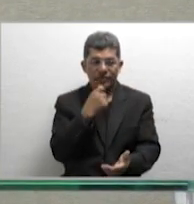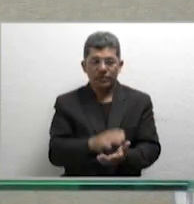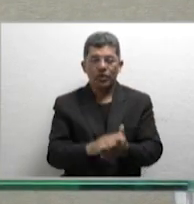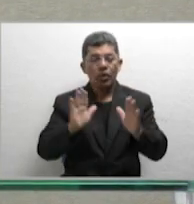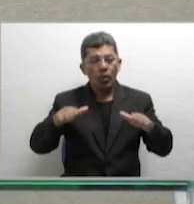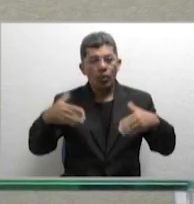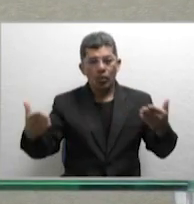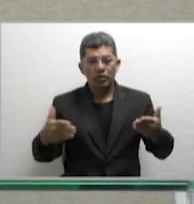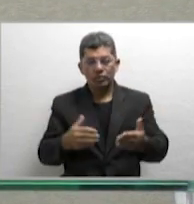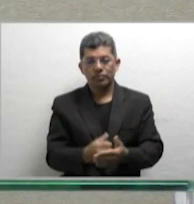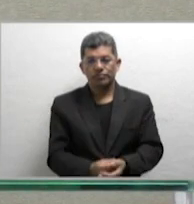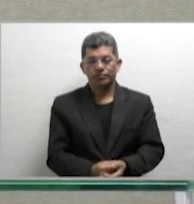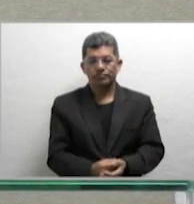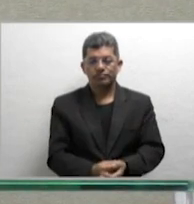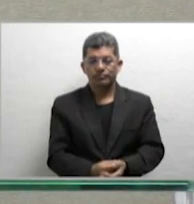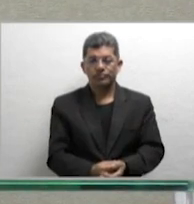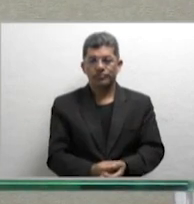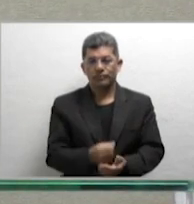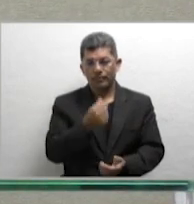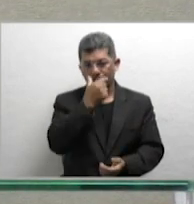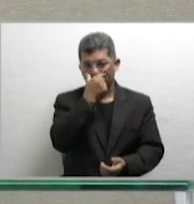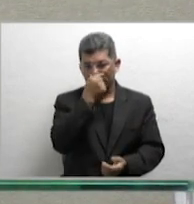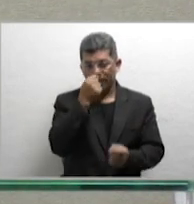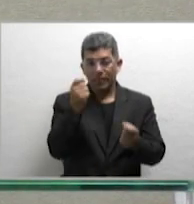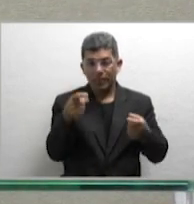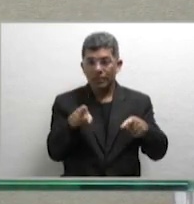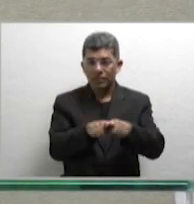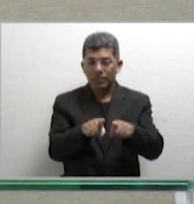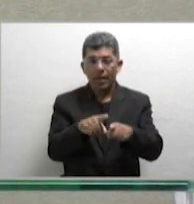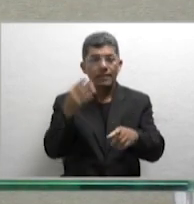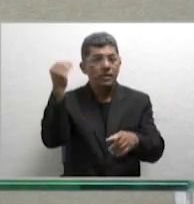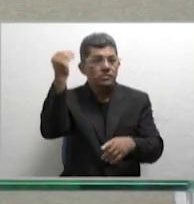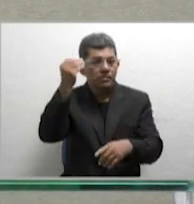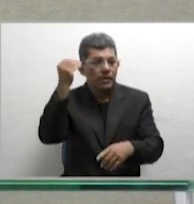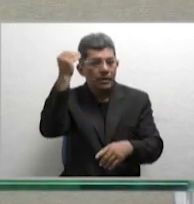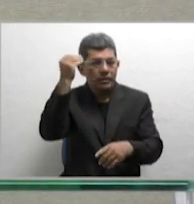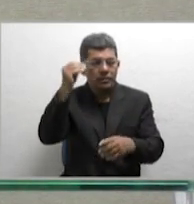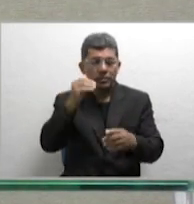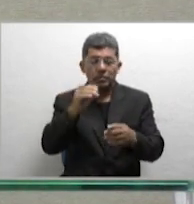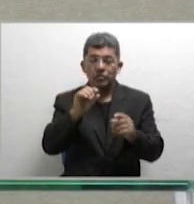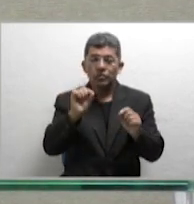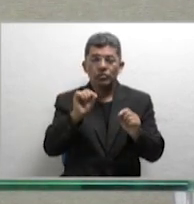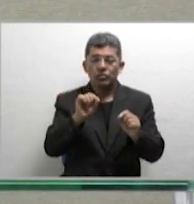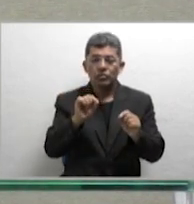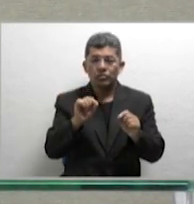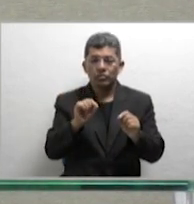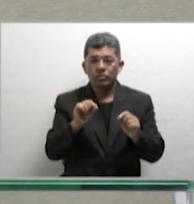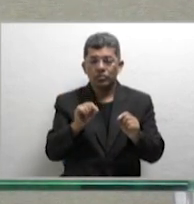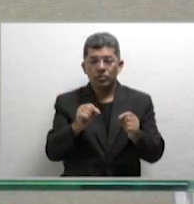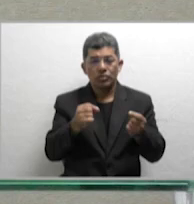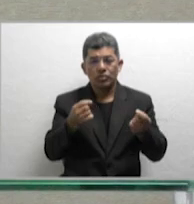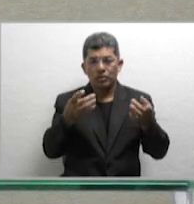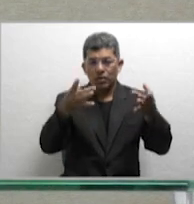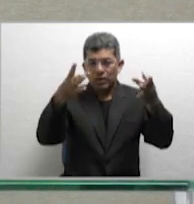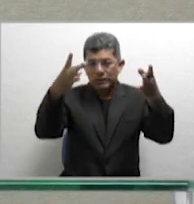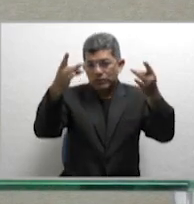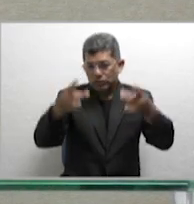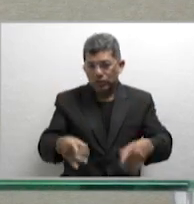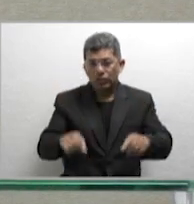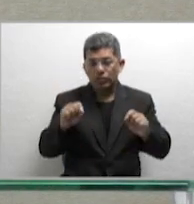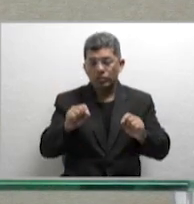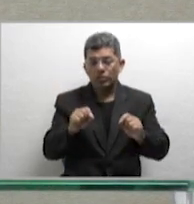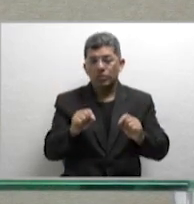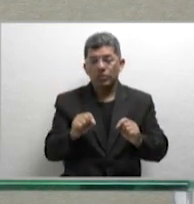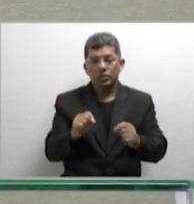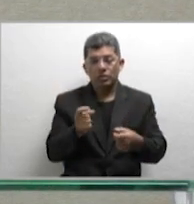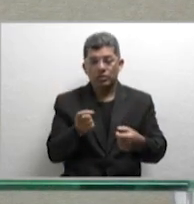quando deixamos aí à disposição uma experiência do conceito de municipalização da segurança pública para